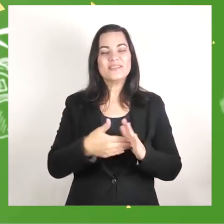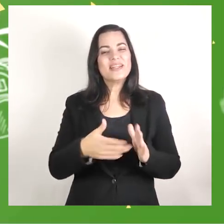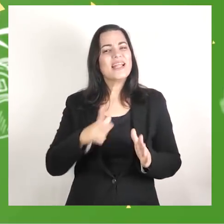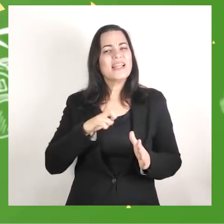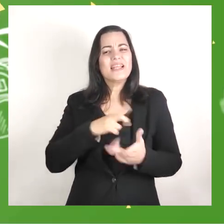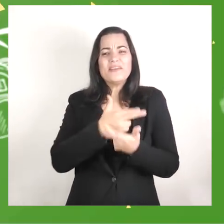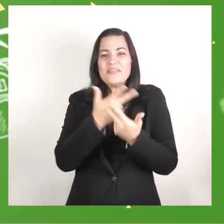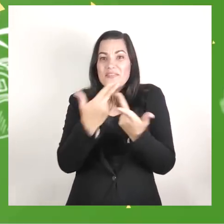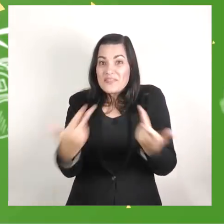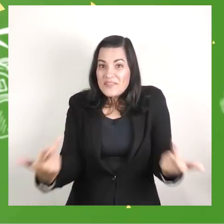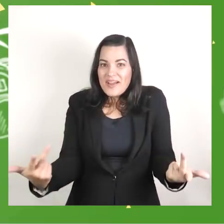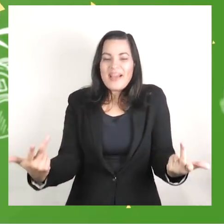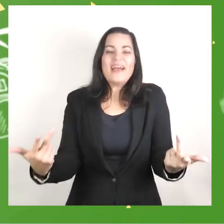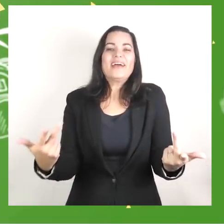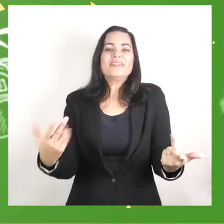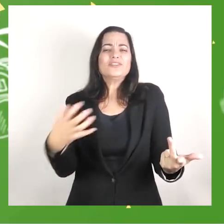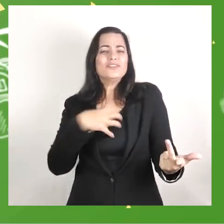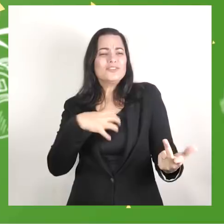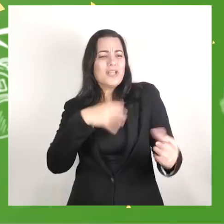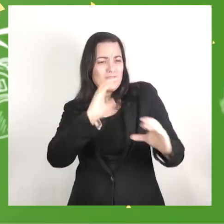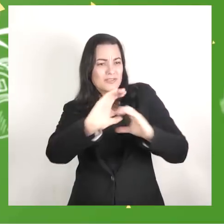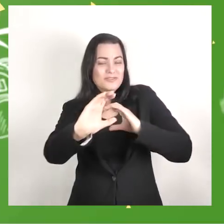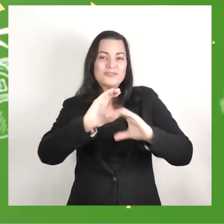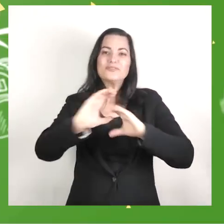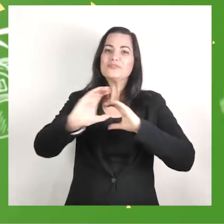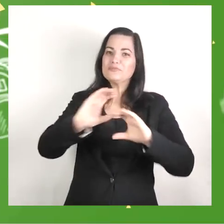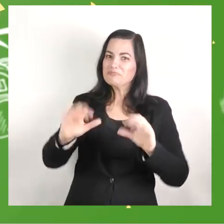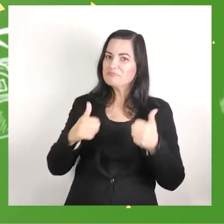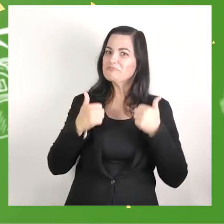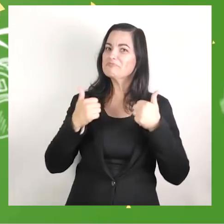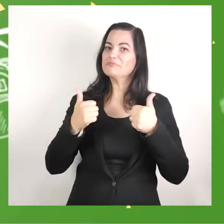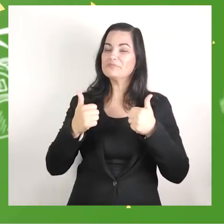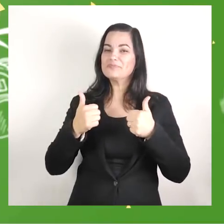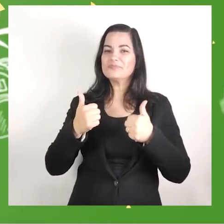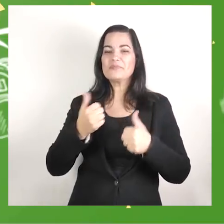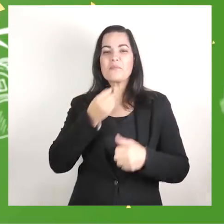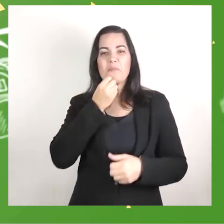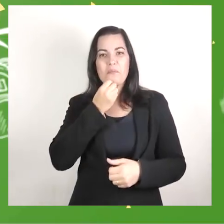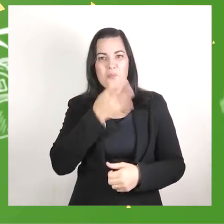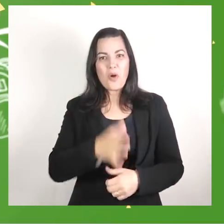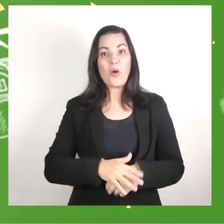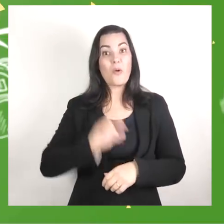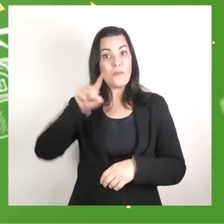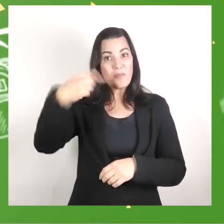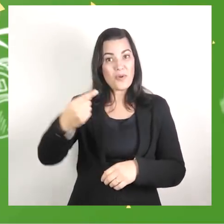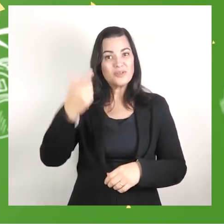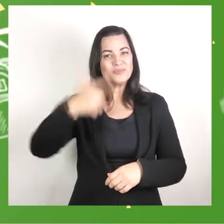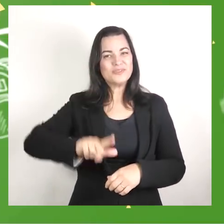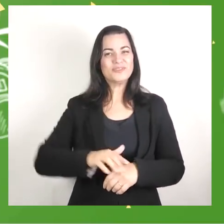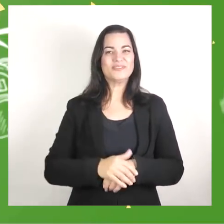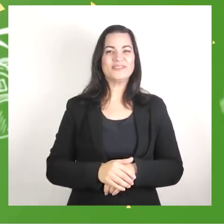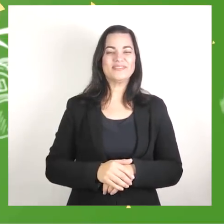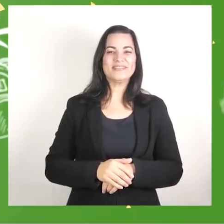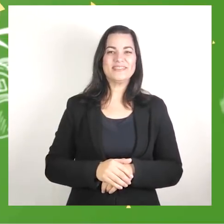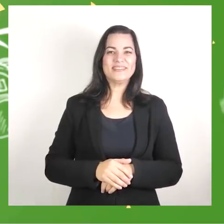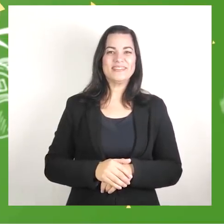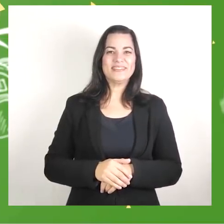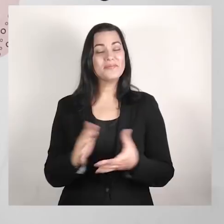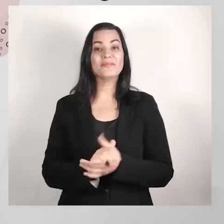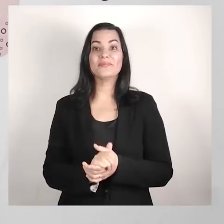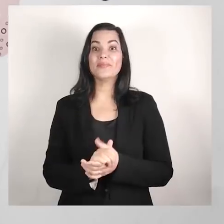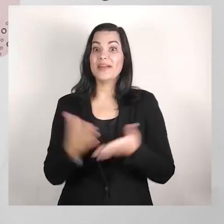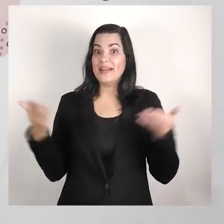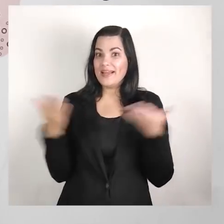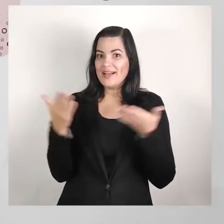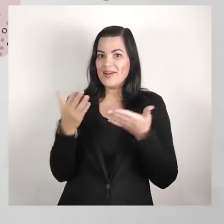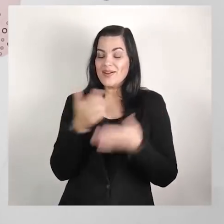coisas que foram utilizadas como forma de comunicação. Então caprichem no próximo. Agora espera um pouquinho aí que a Pro já volta.